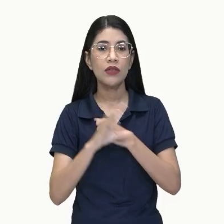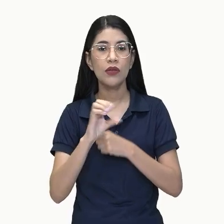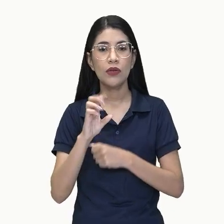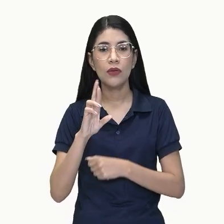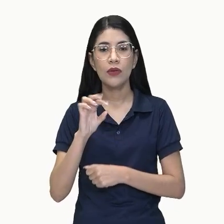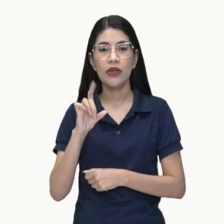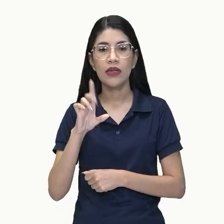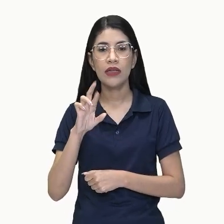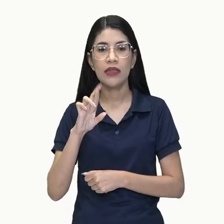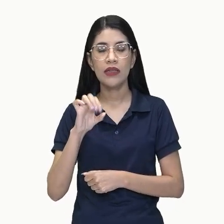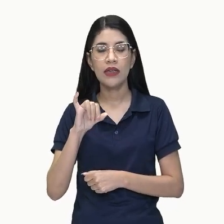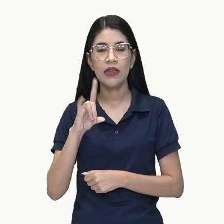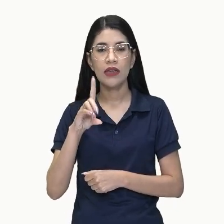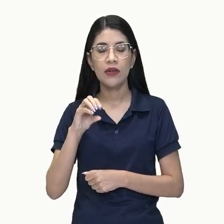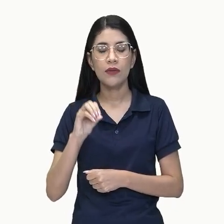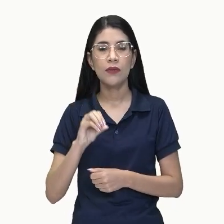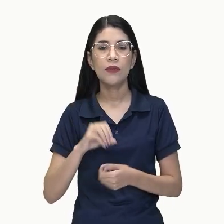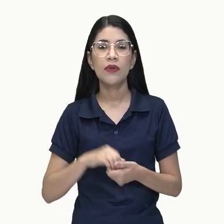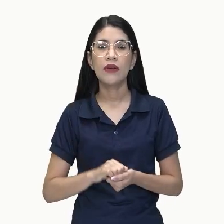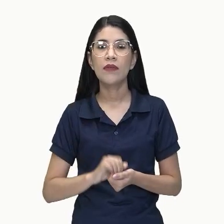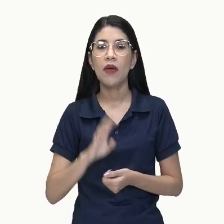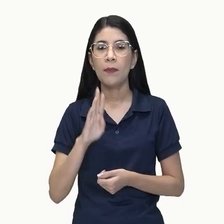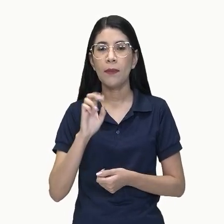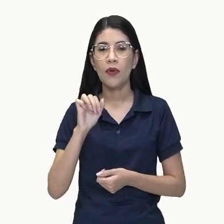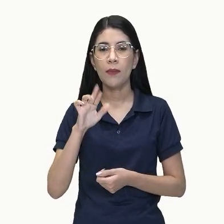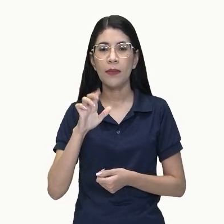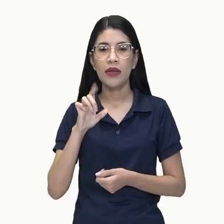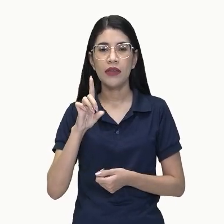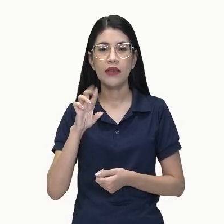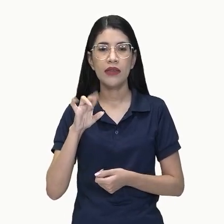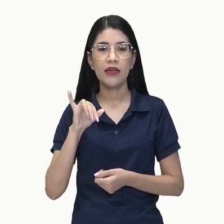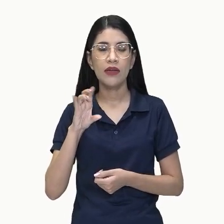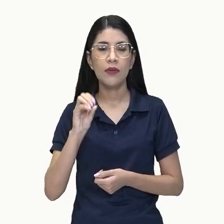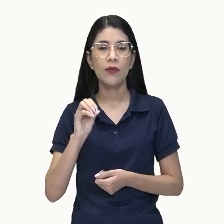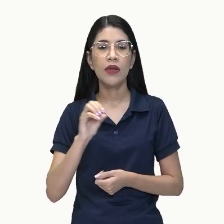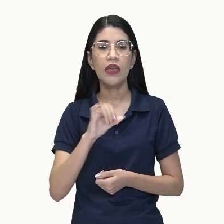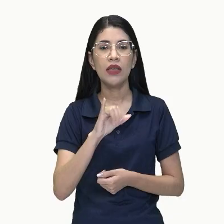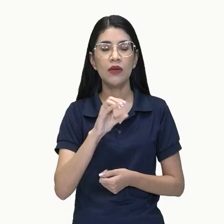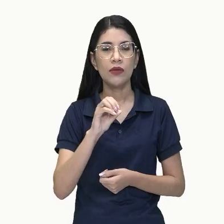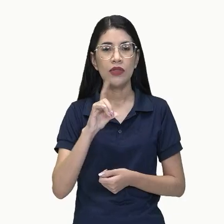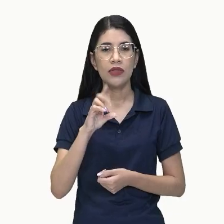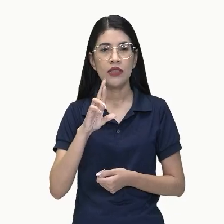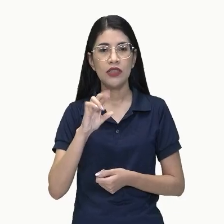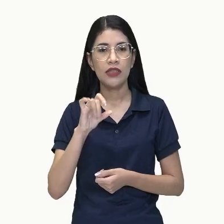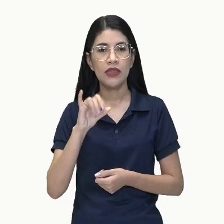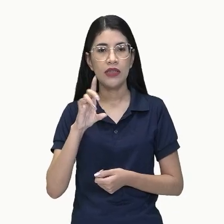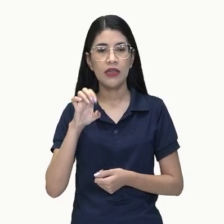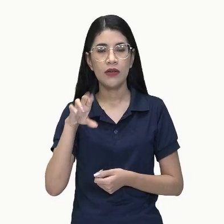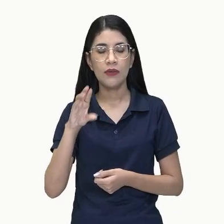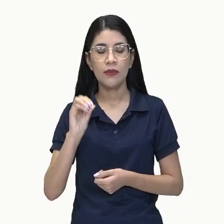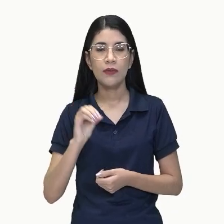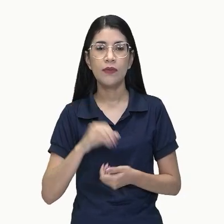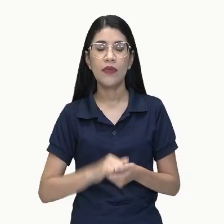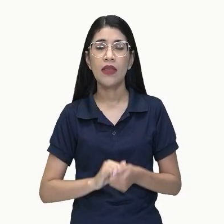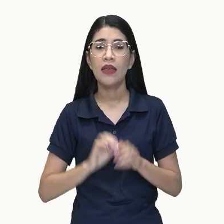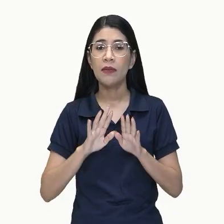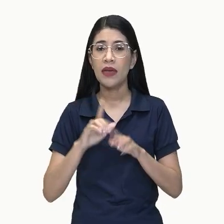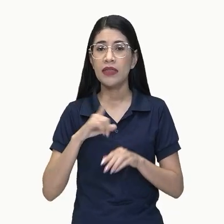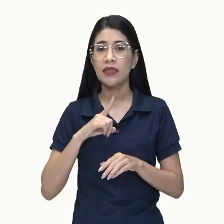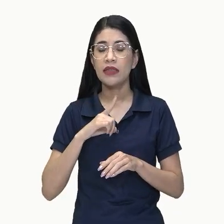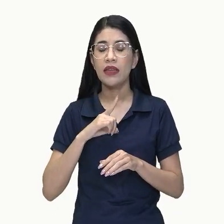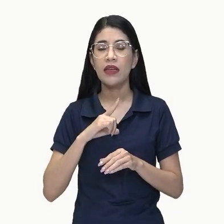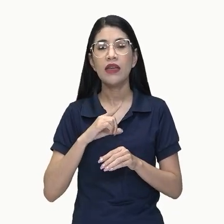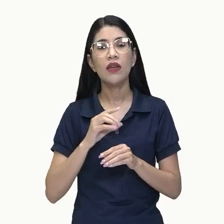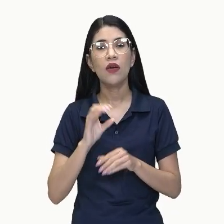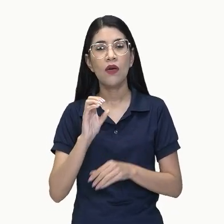ácido bromídrico, ácido iodídrico. Agora, quando você tem oxigênio